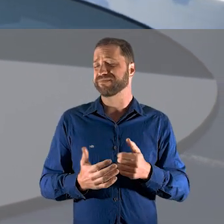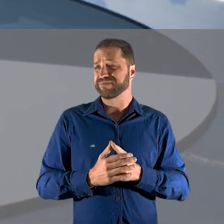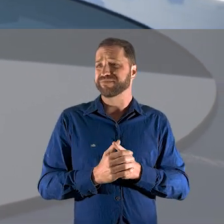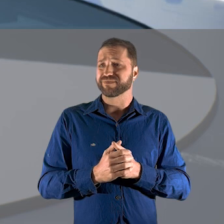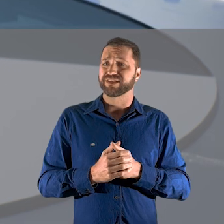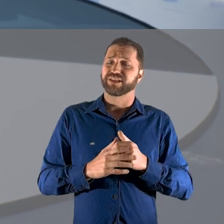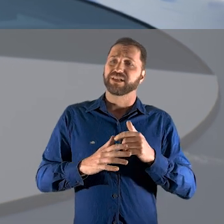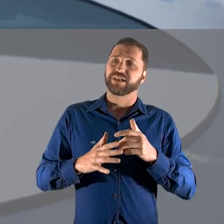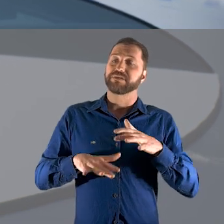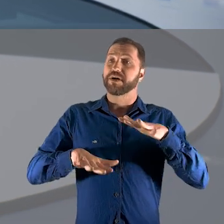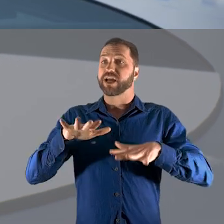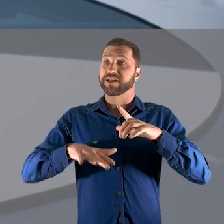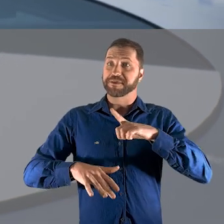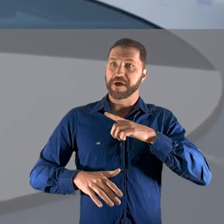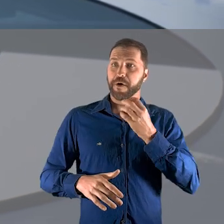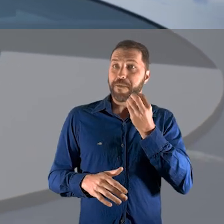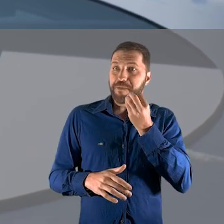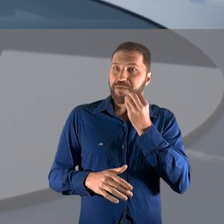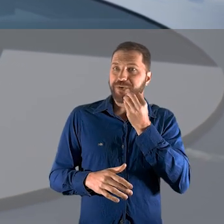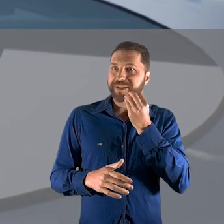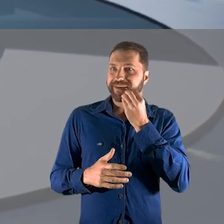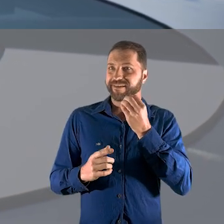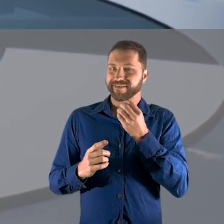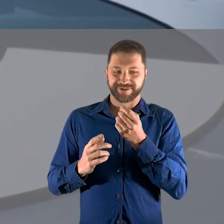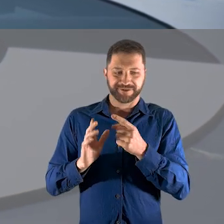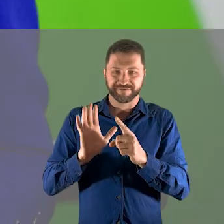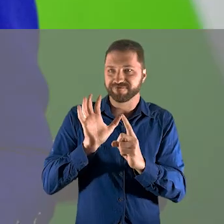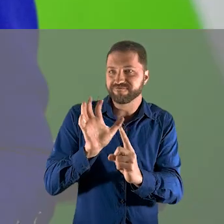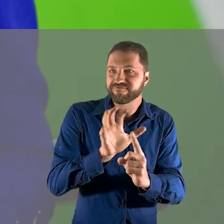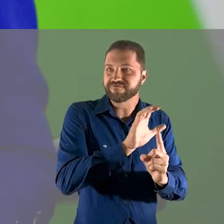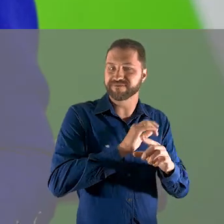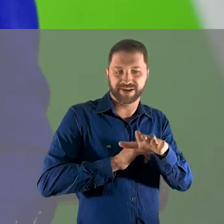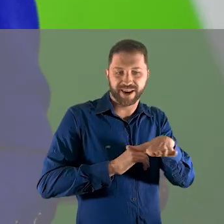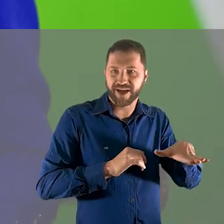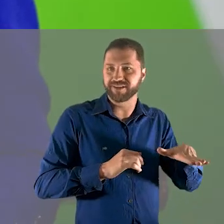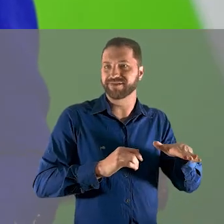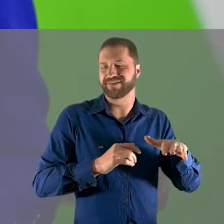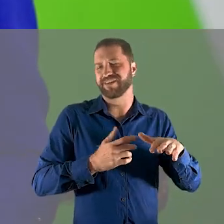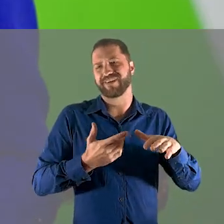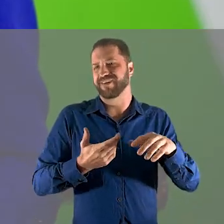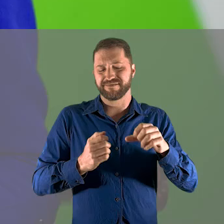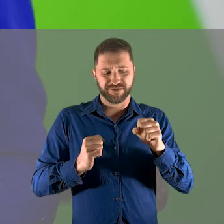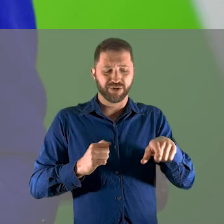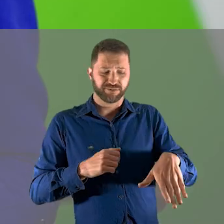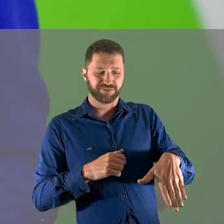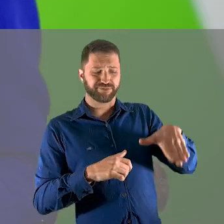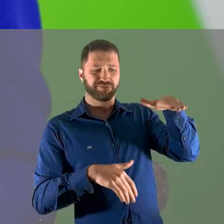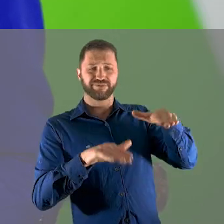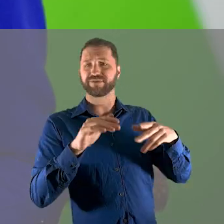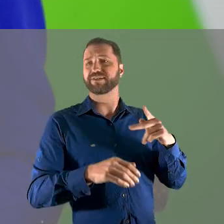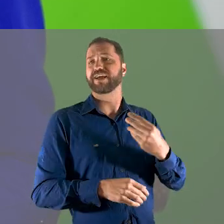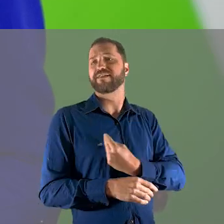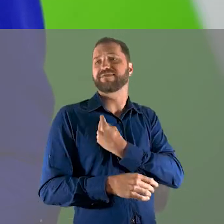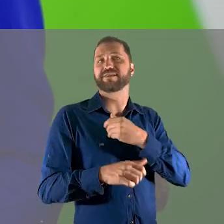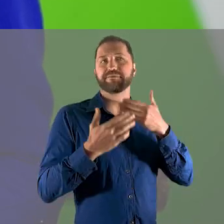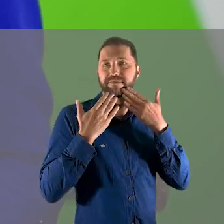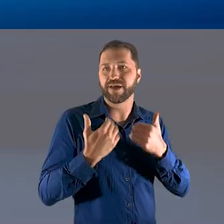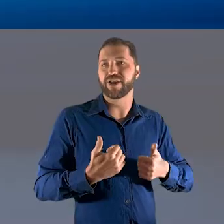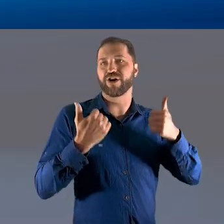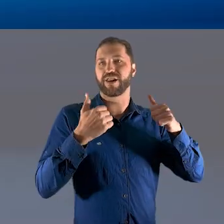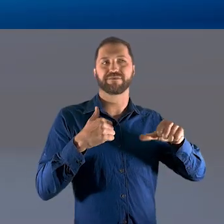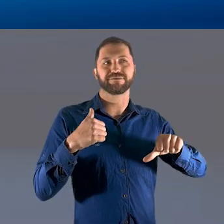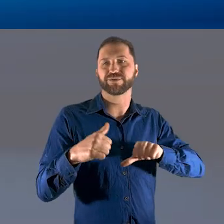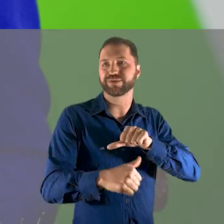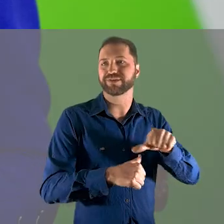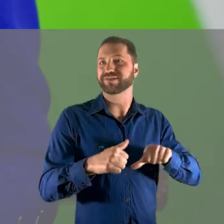E abandona exato e quando a gente tem a oportunidade de ser inspiração Então você tá formando um cidadão para a vida